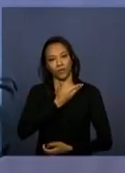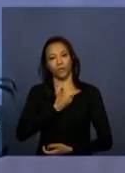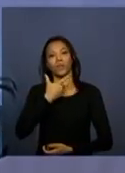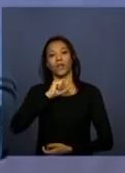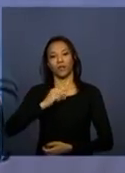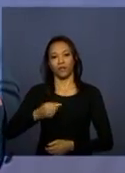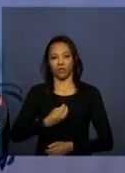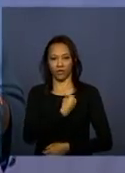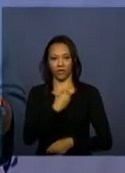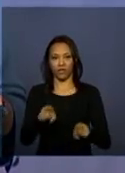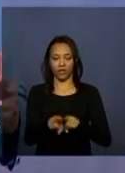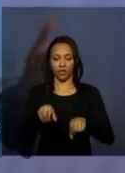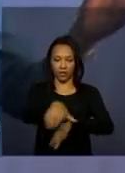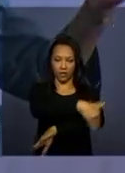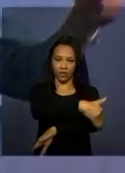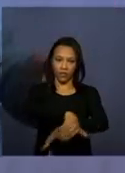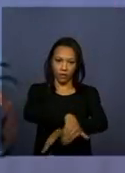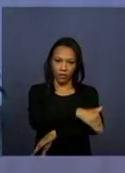população de rua.